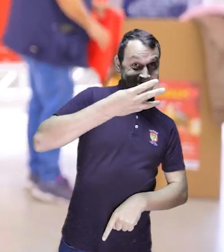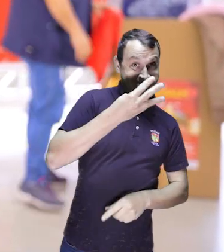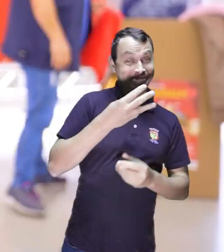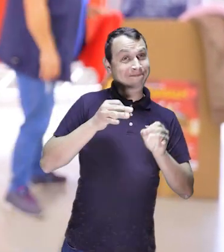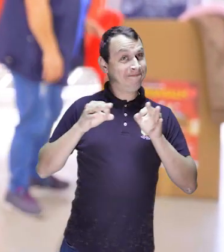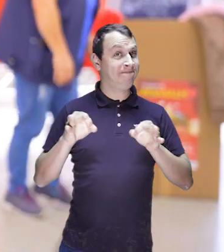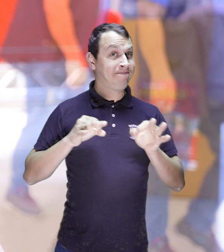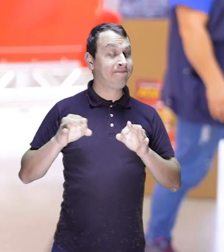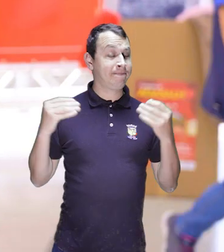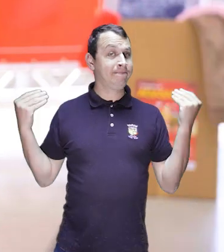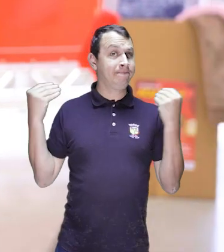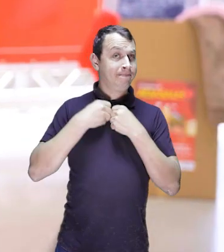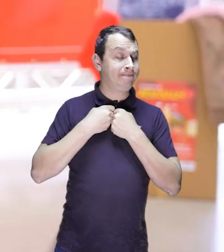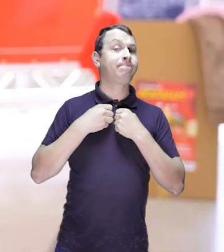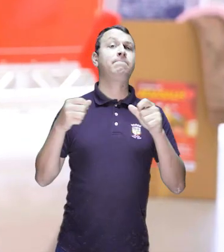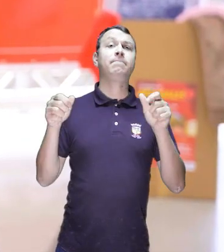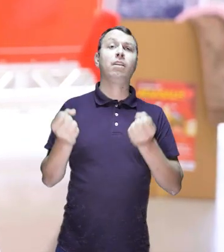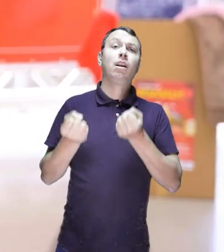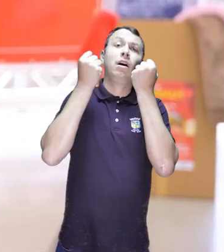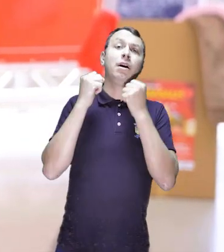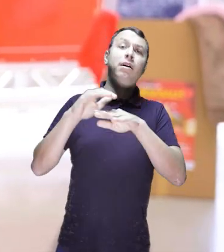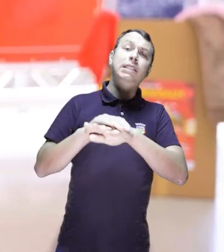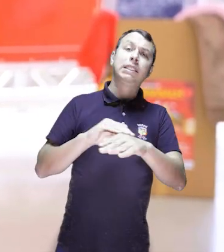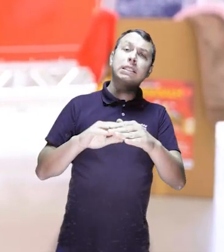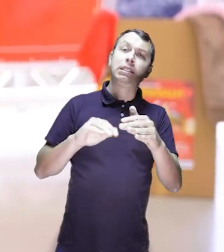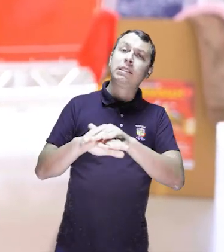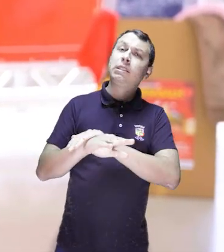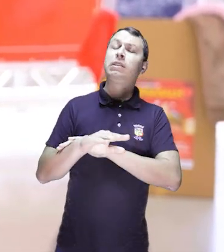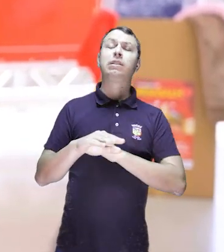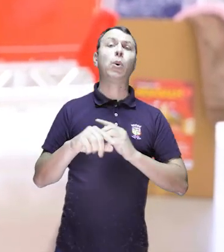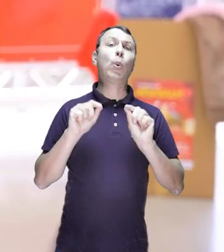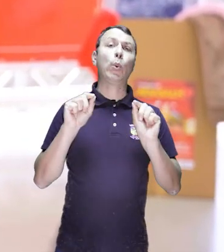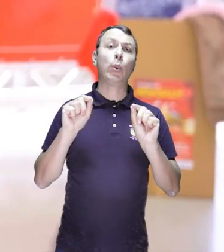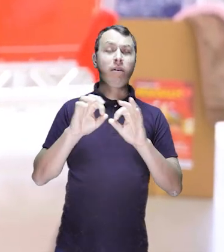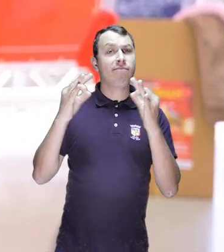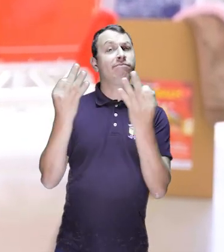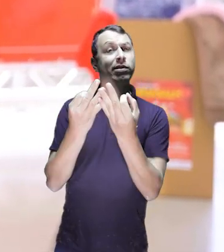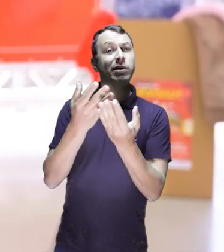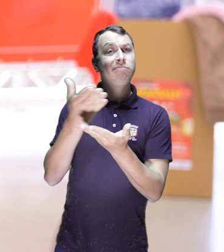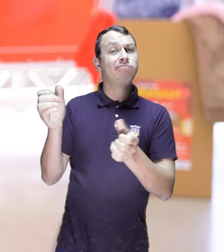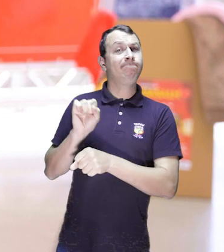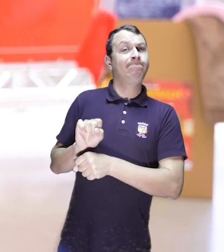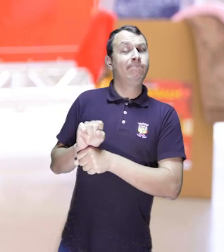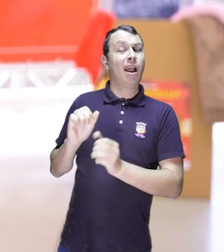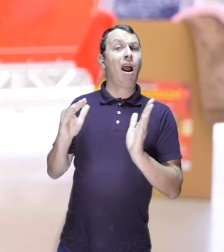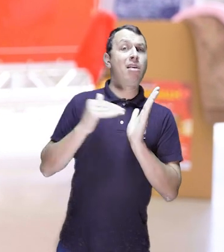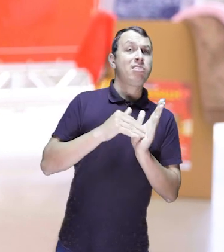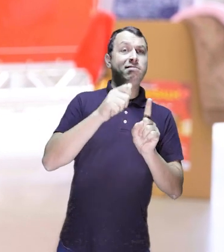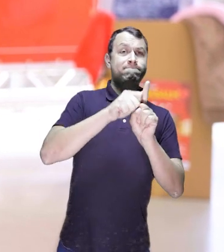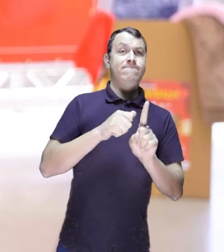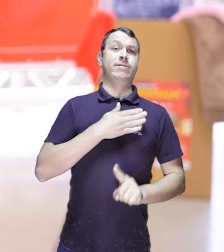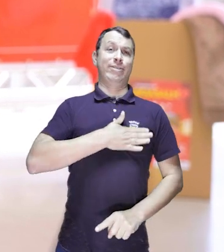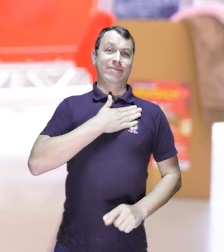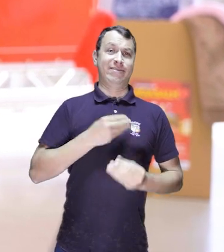para entregar esses agasalhos, esses cobertores, calçados que nós recebemos. Então a família já espera aí até o mês